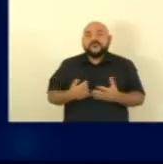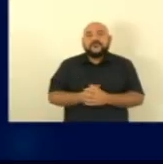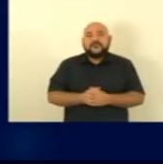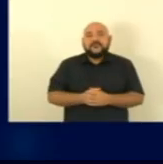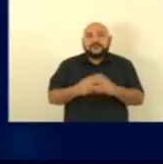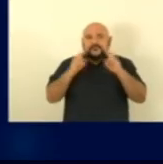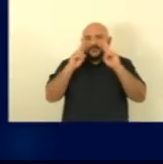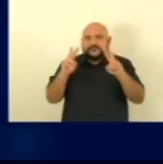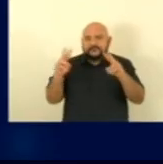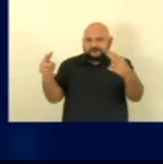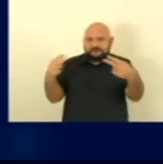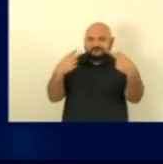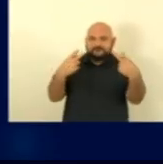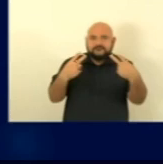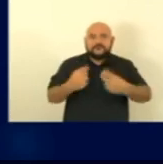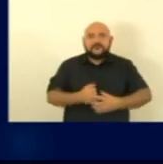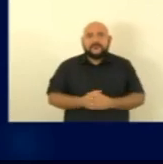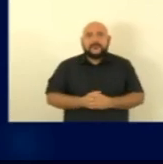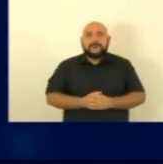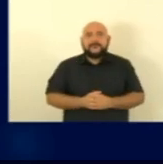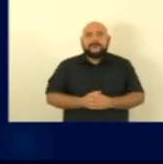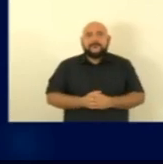favor.